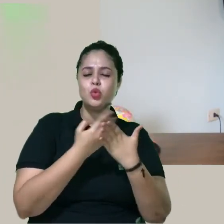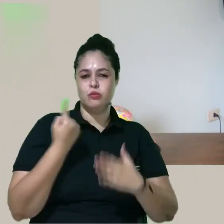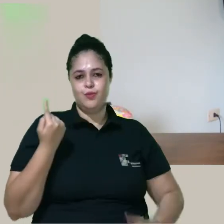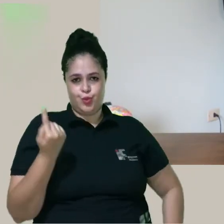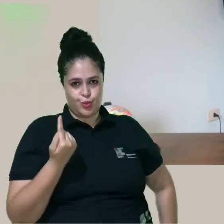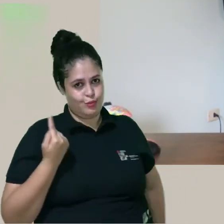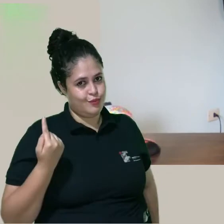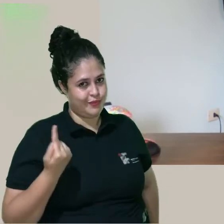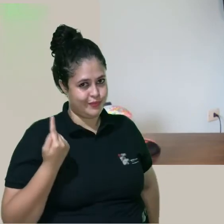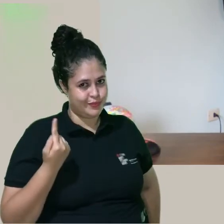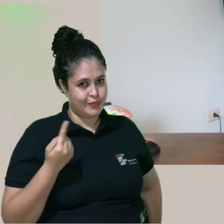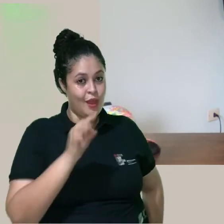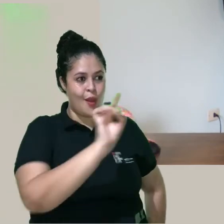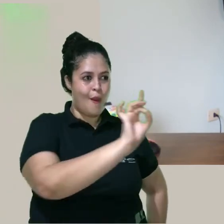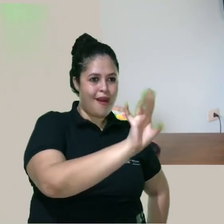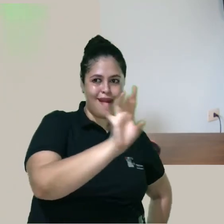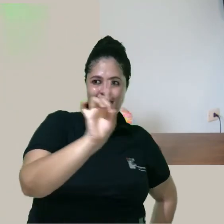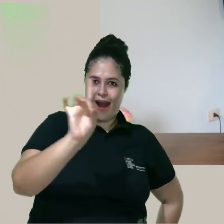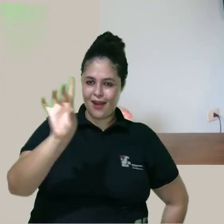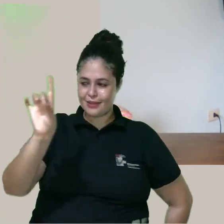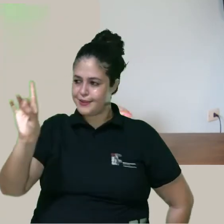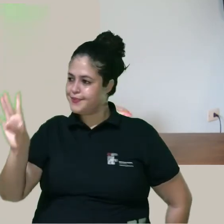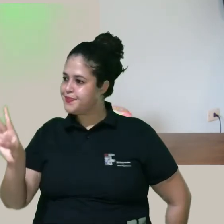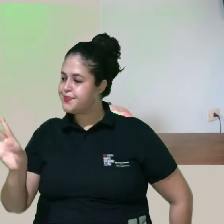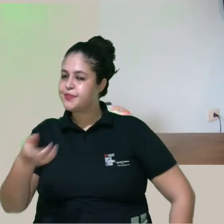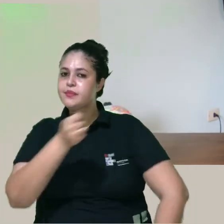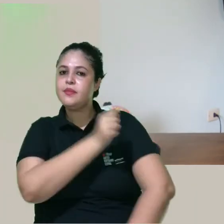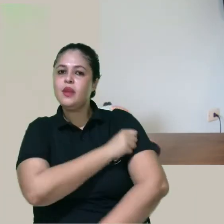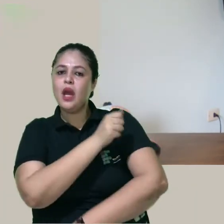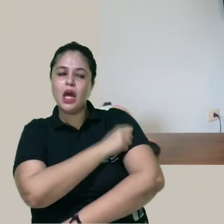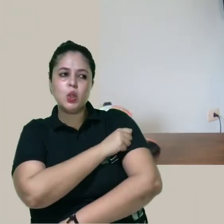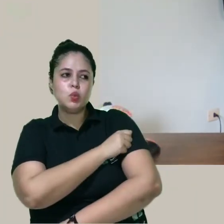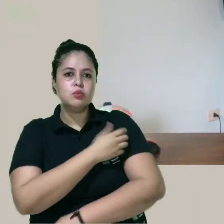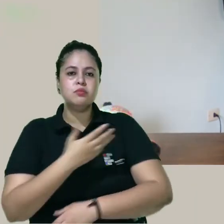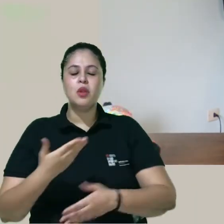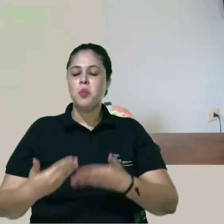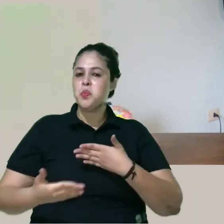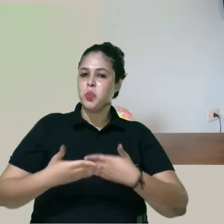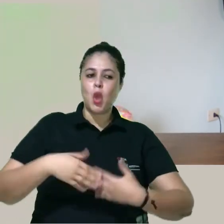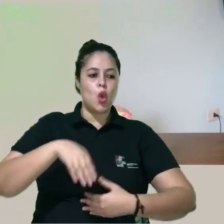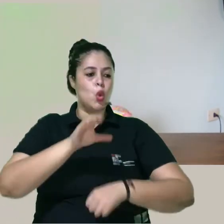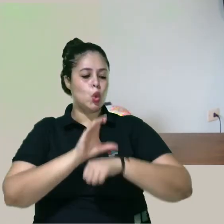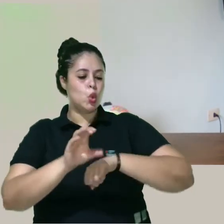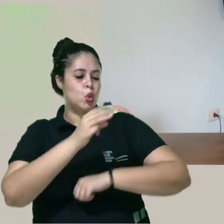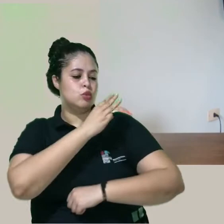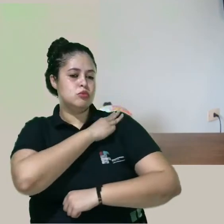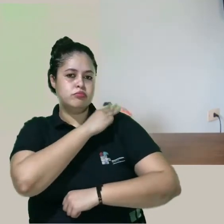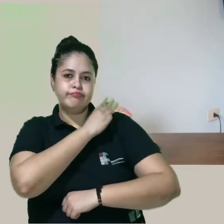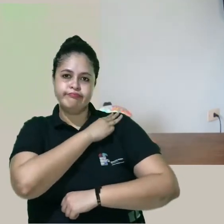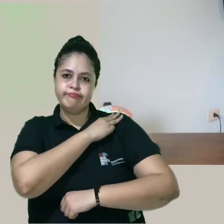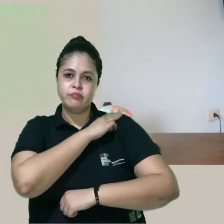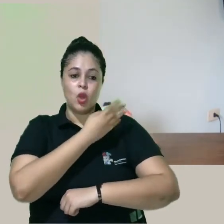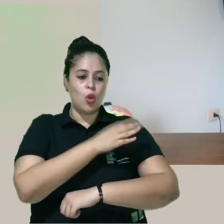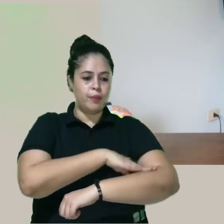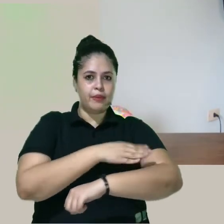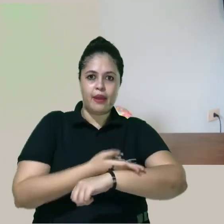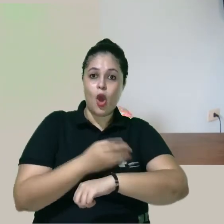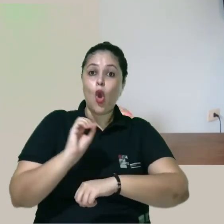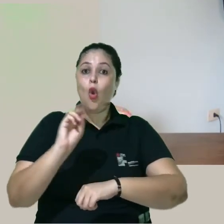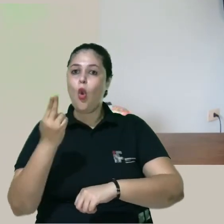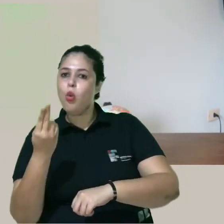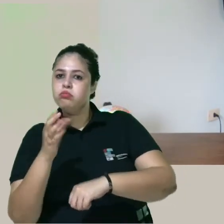estudo individual. Então, cada aluno, seja dos cursos técnicos integrados ou do curso de